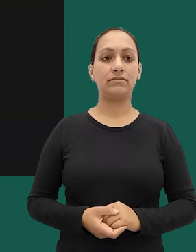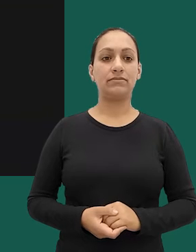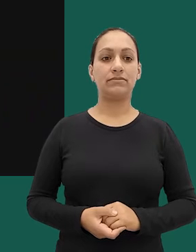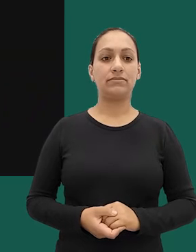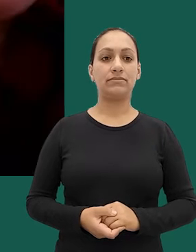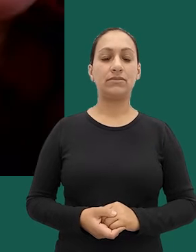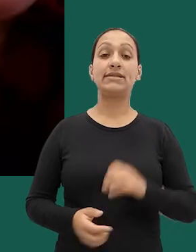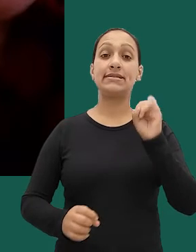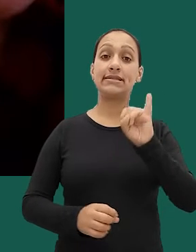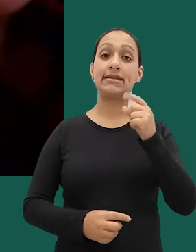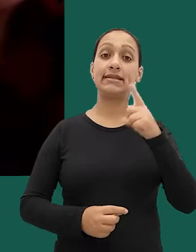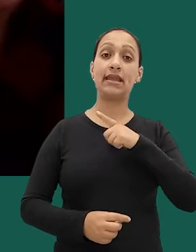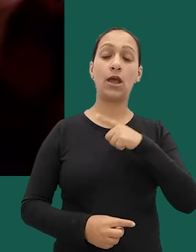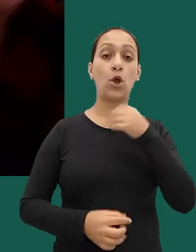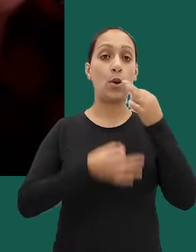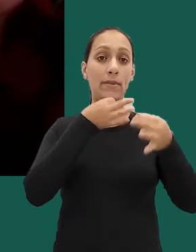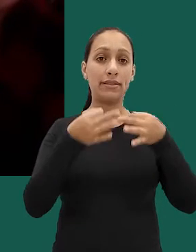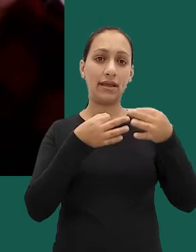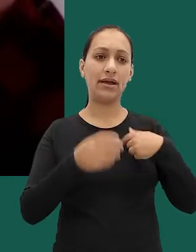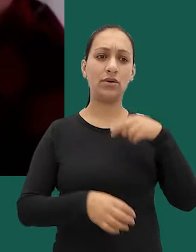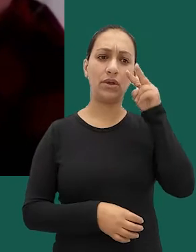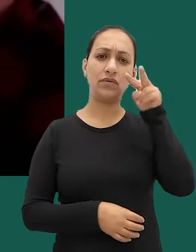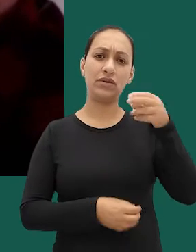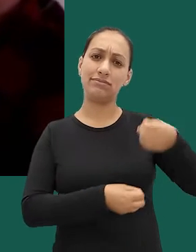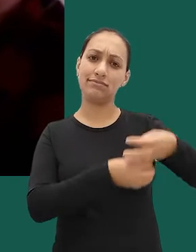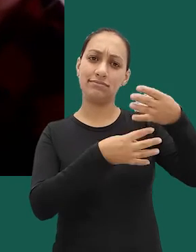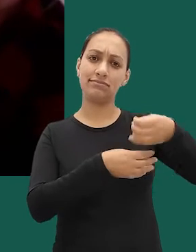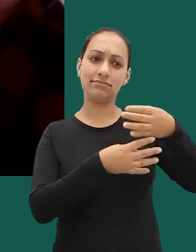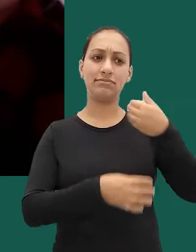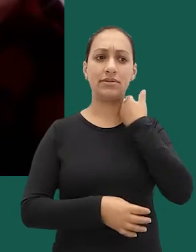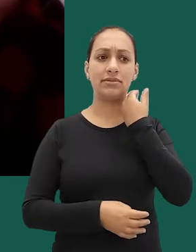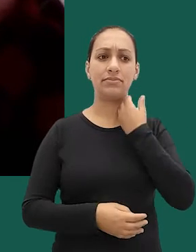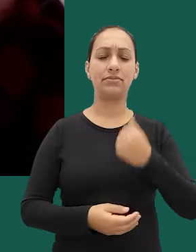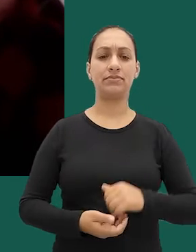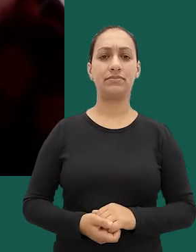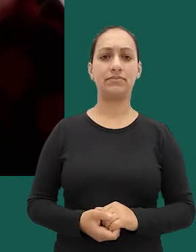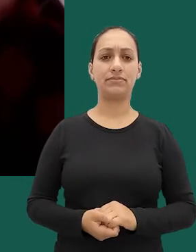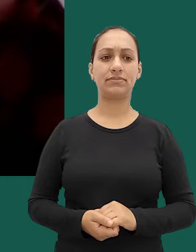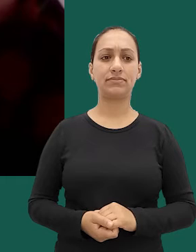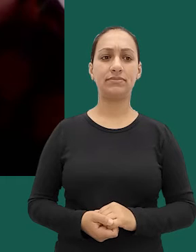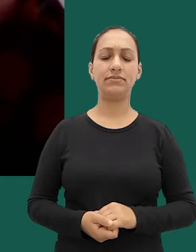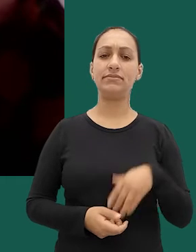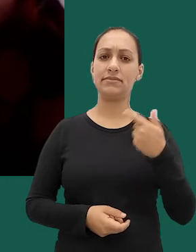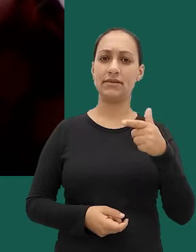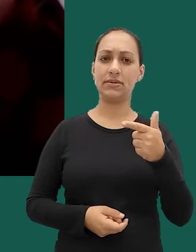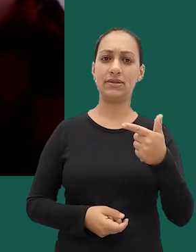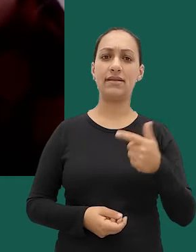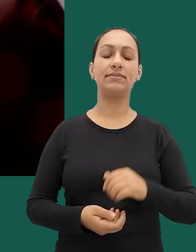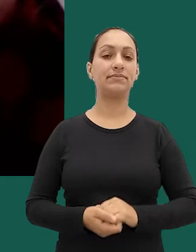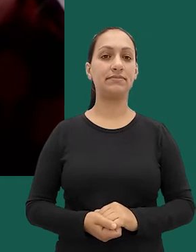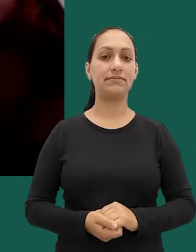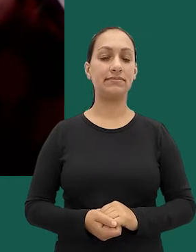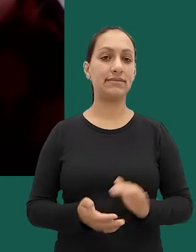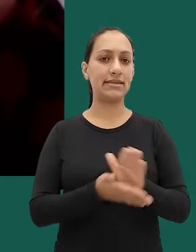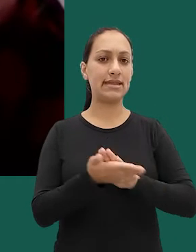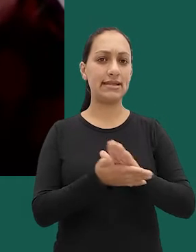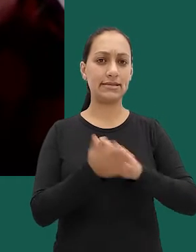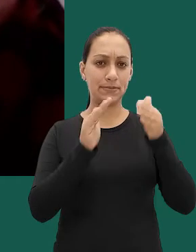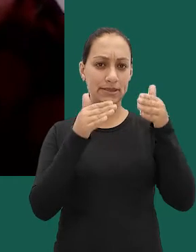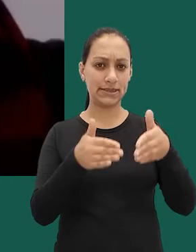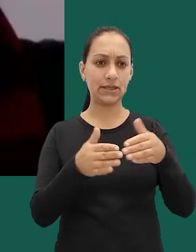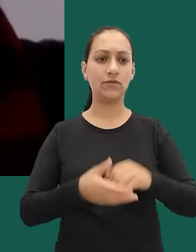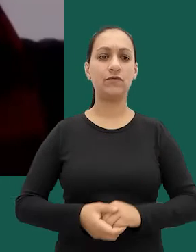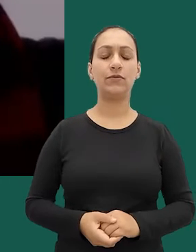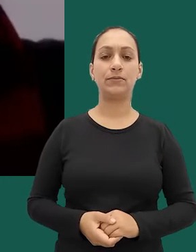E se alguém tiver algum comentário, eu vi aqui no chat, não tem nada específico, gente,